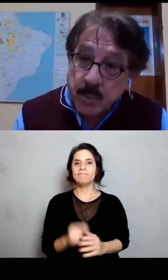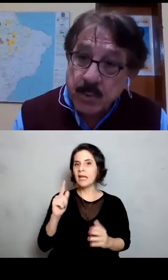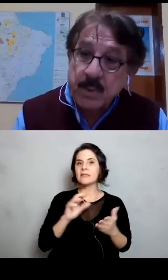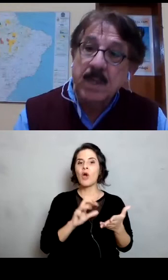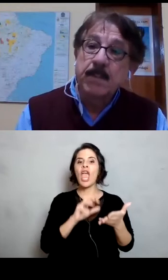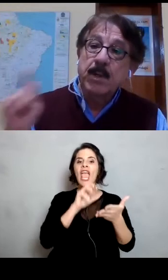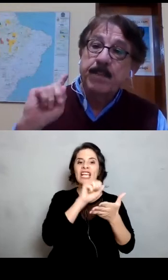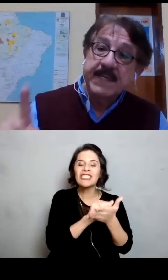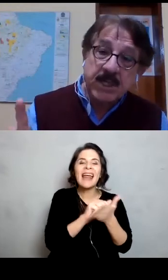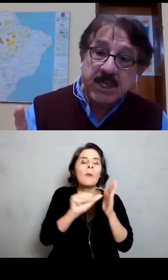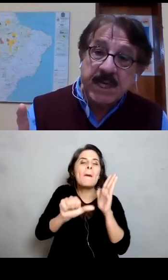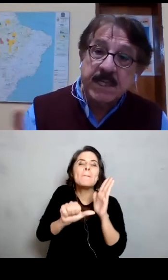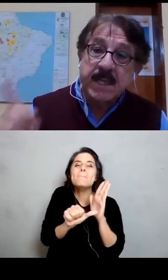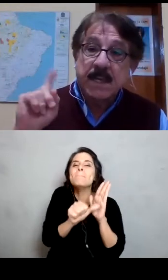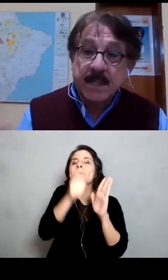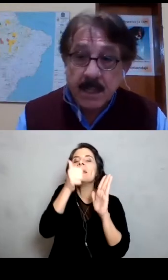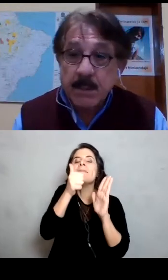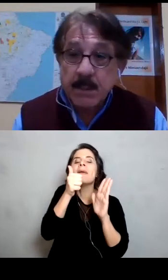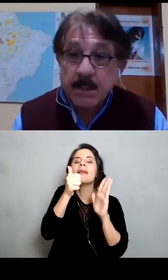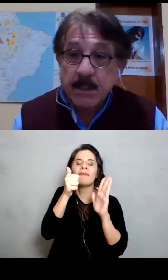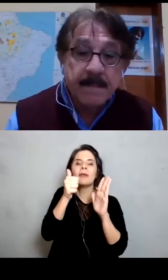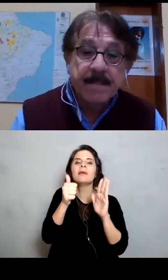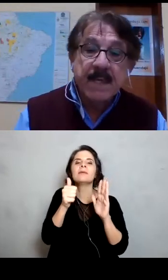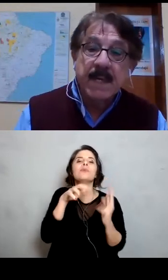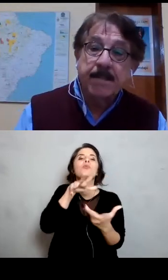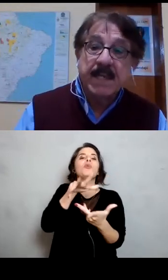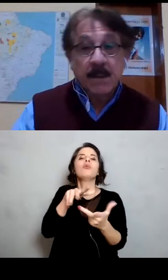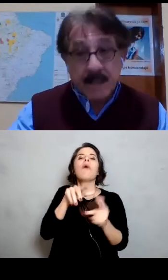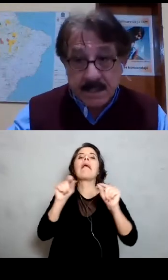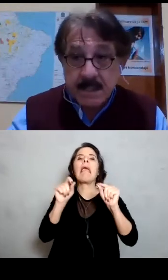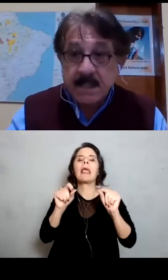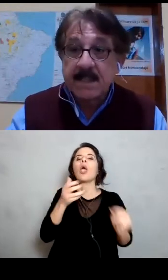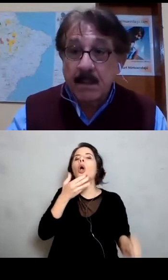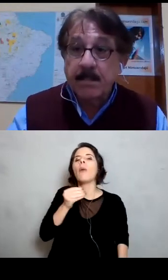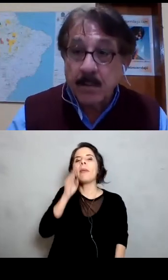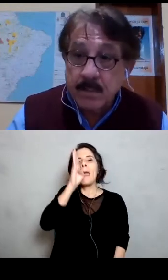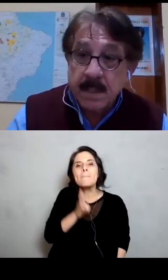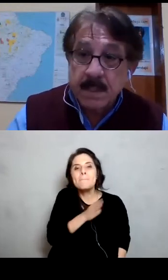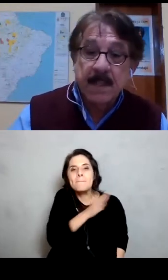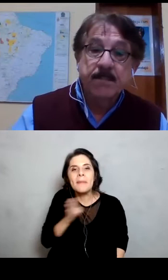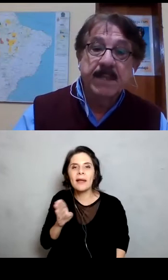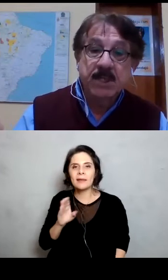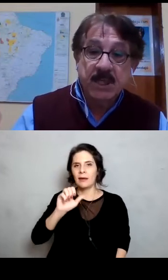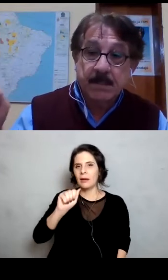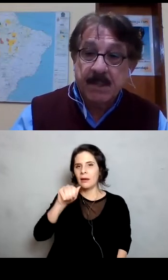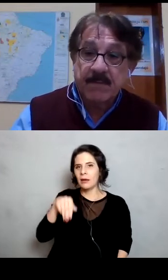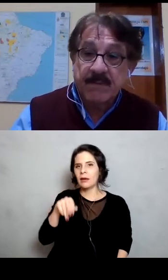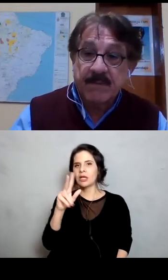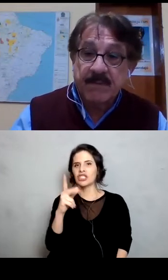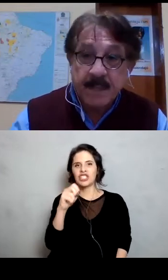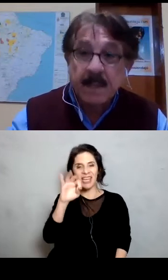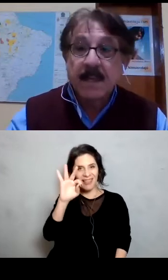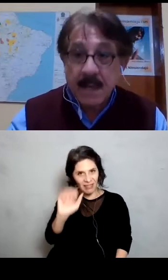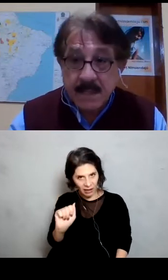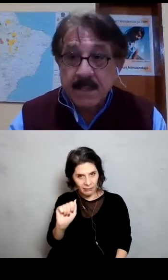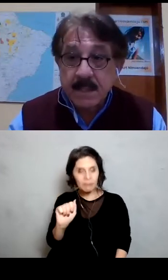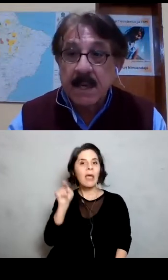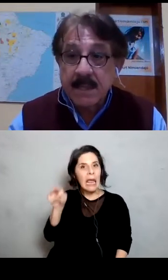no mundo pelo padre Anchieta na língua tupi. Ele aprendeu, aliás, aqui em São Paulo. Né? O padre Anchieta aprendeu a falar